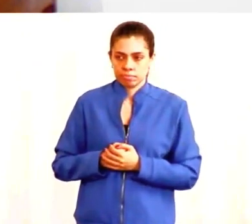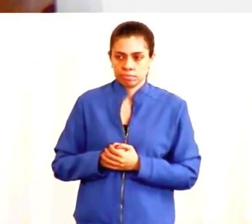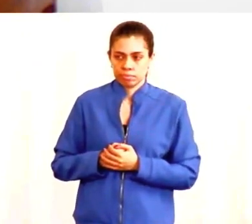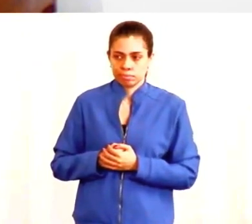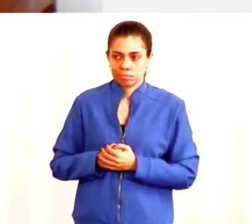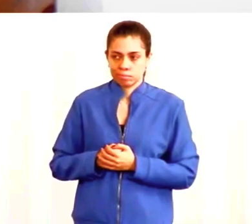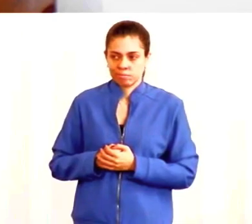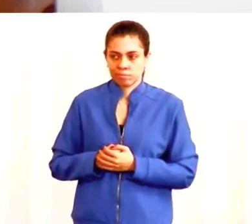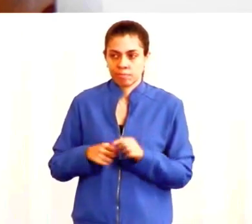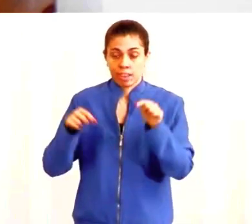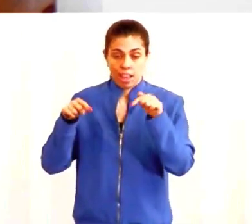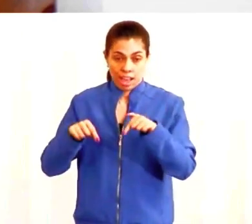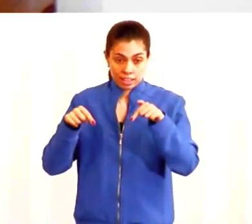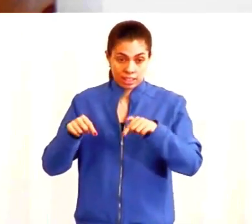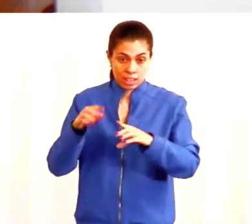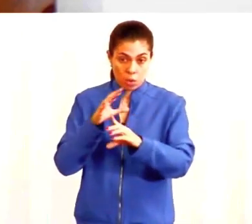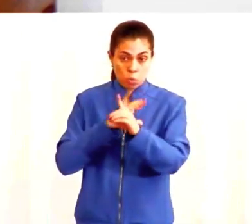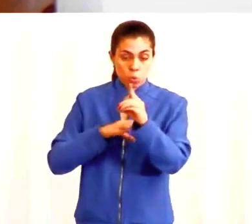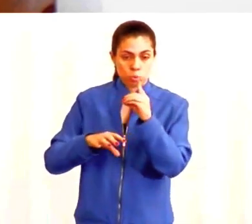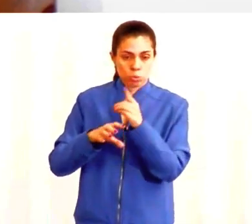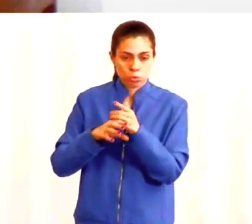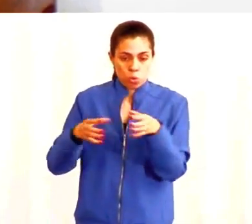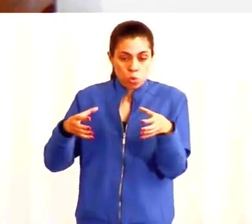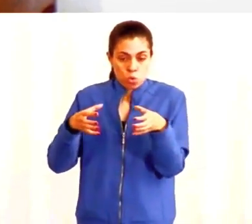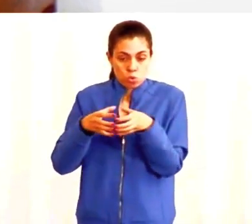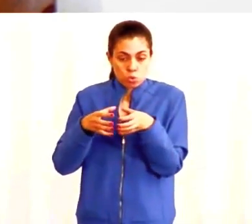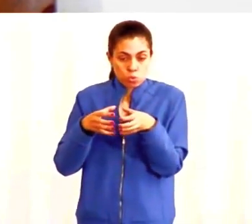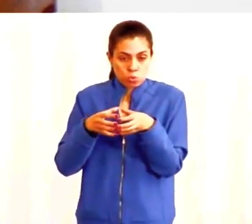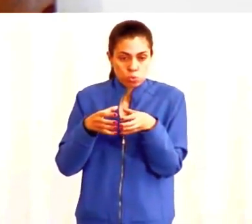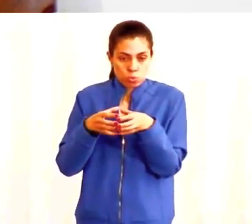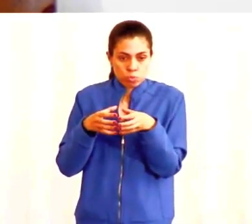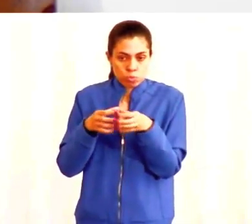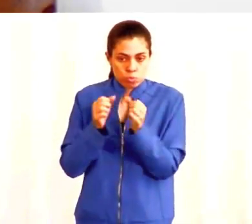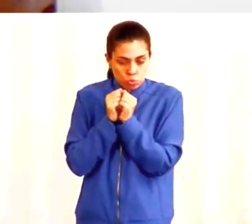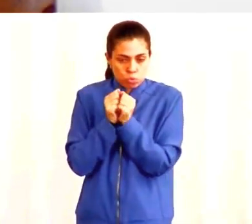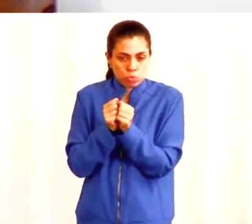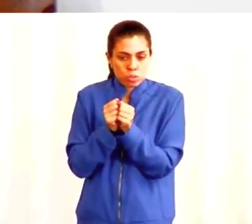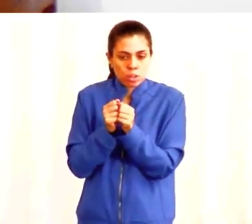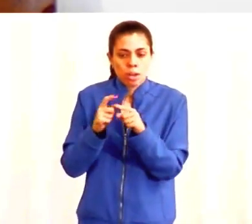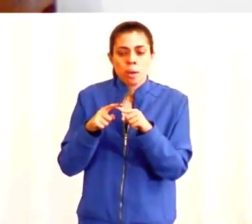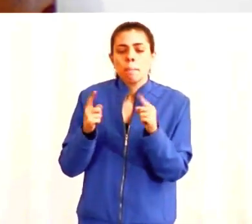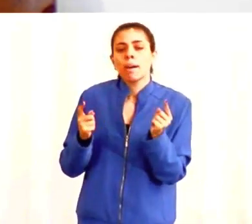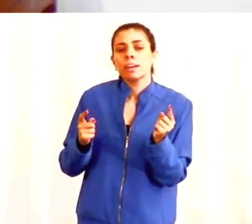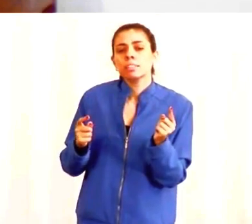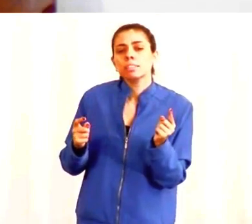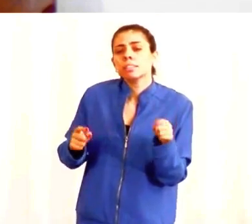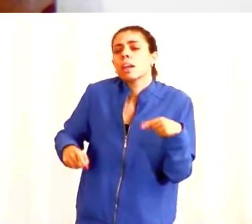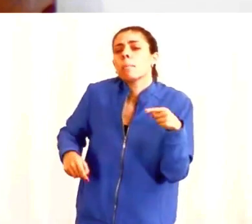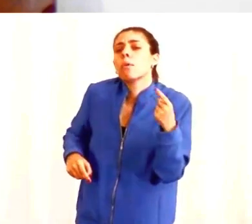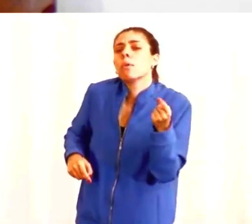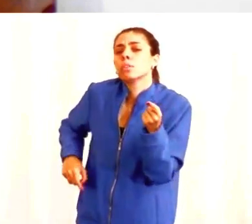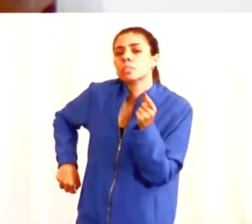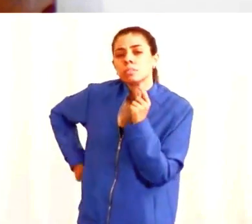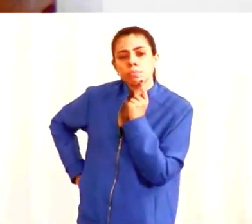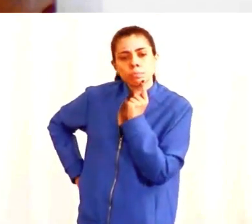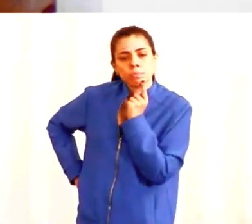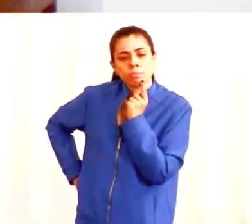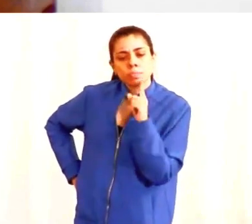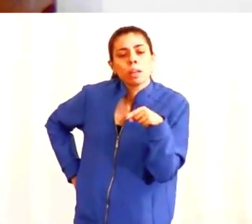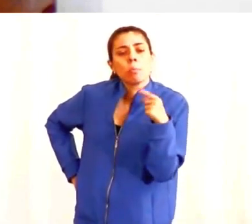Mas daqui a pouquinho, depois do café, a gente vai para as nossas casas. E o que a gente vai fazer com o domingo, dia do Senhor, a